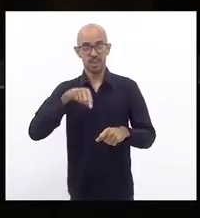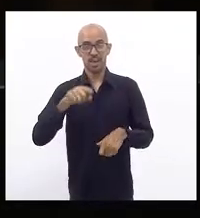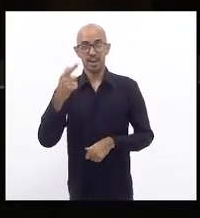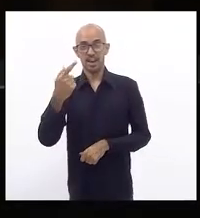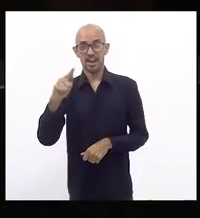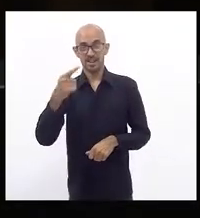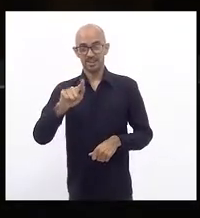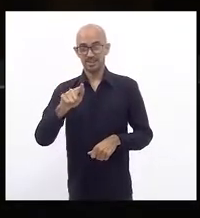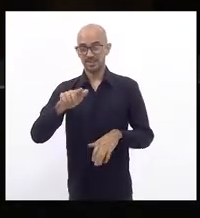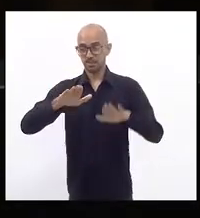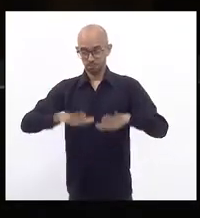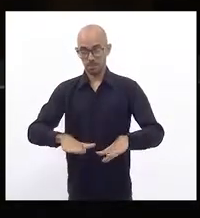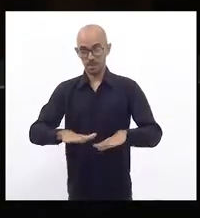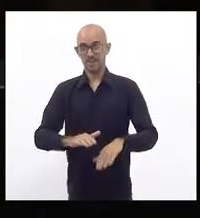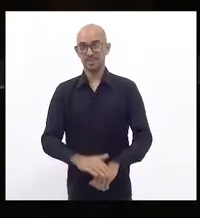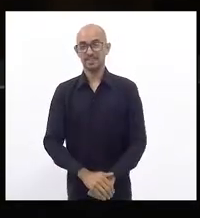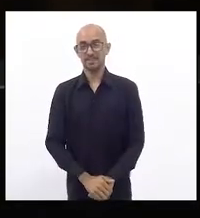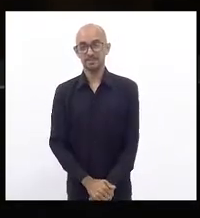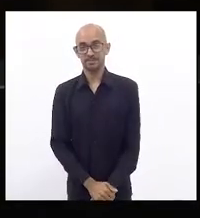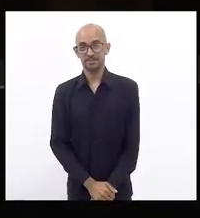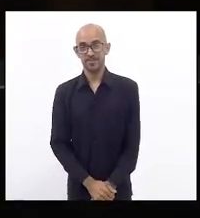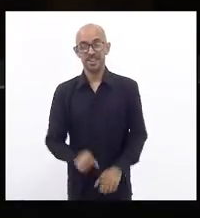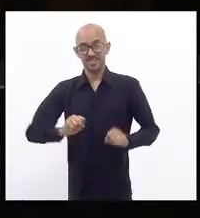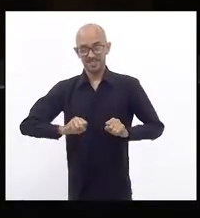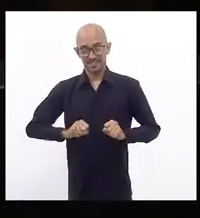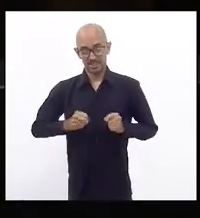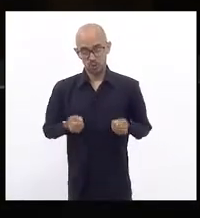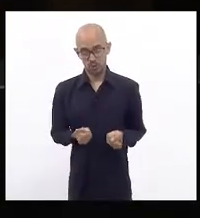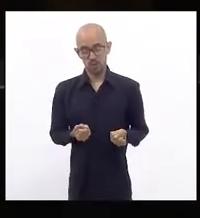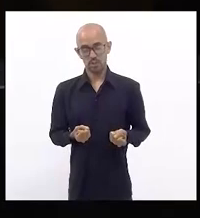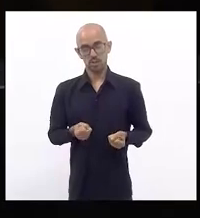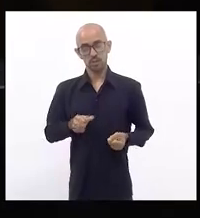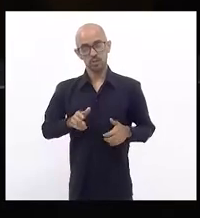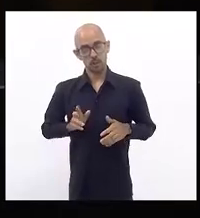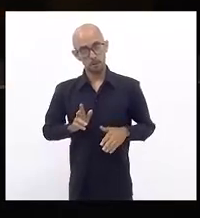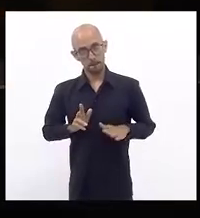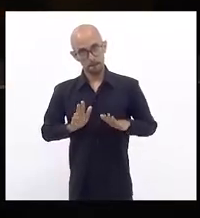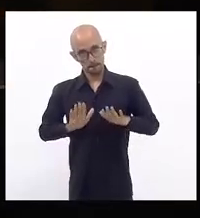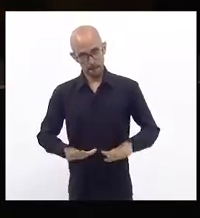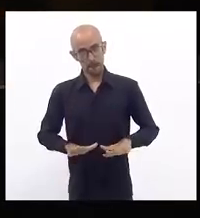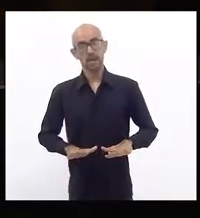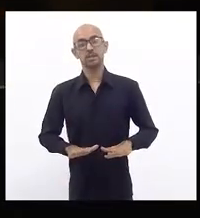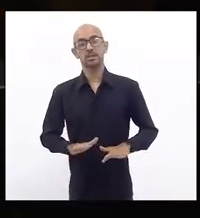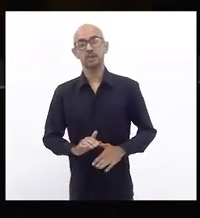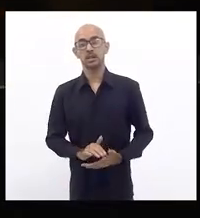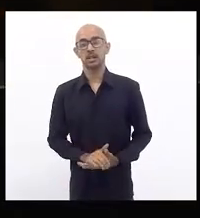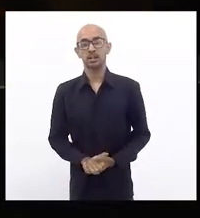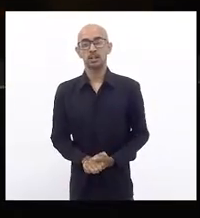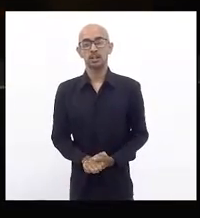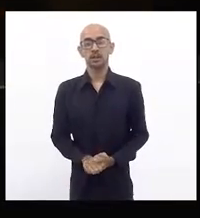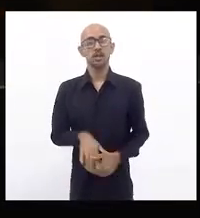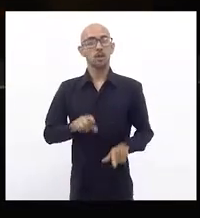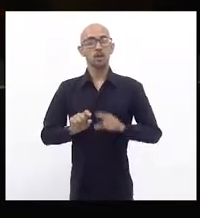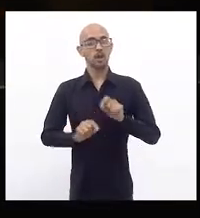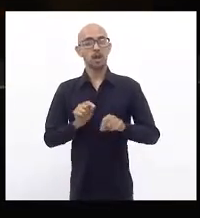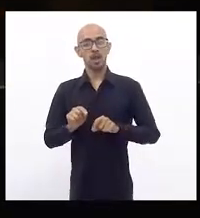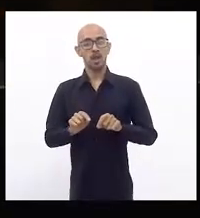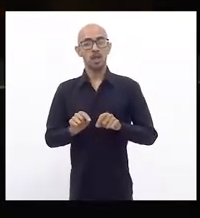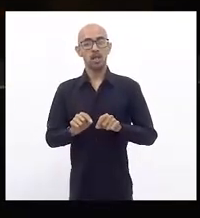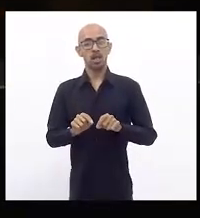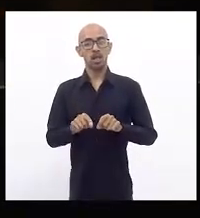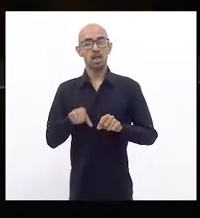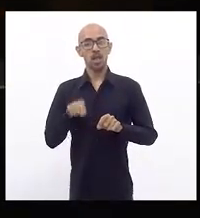garantia de permanência, segurança de permanência. Segurança de permanência, exatamente